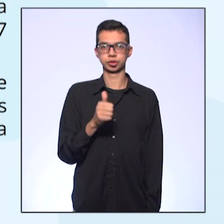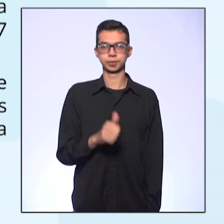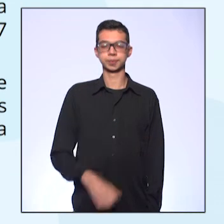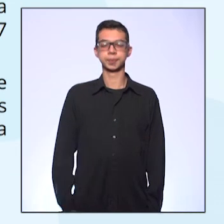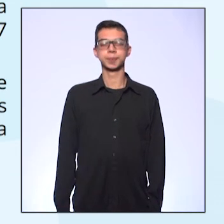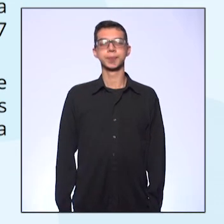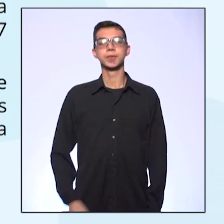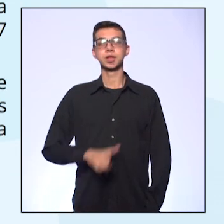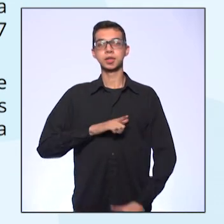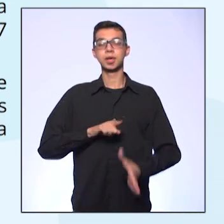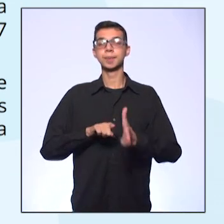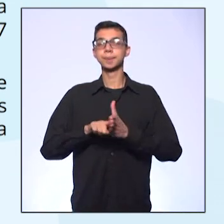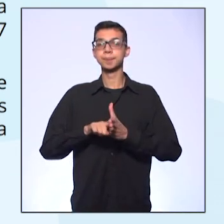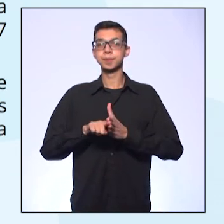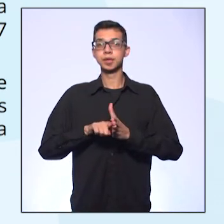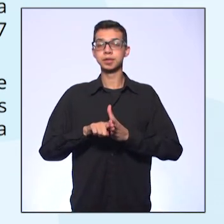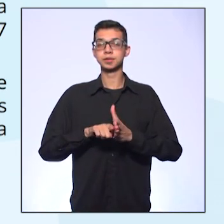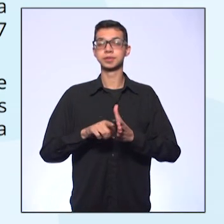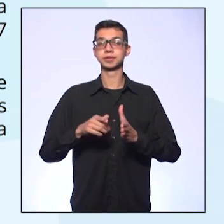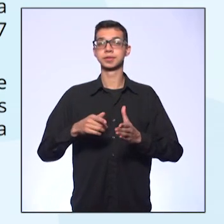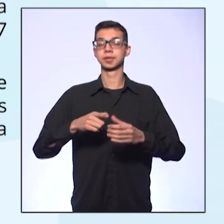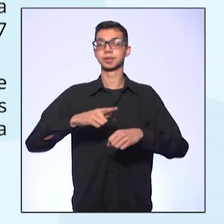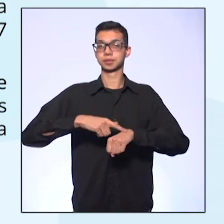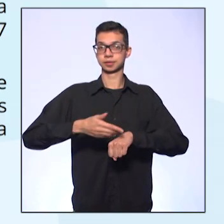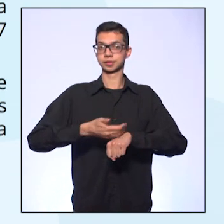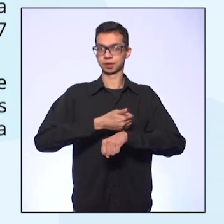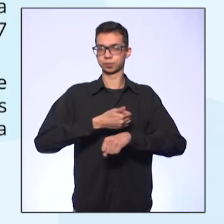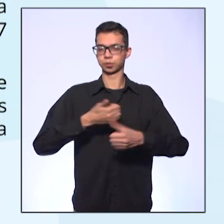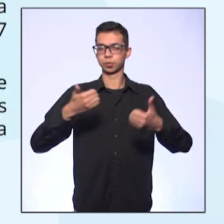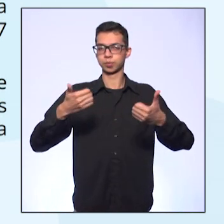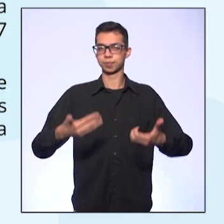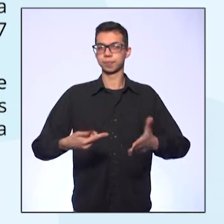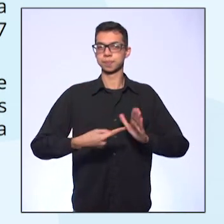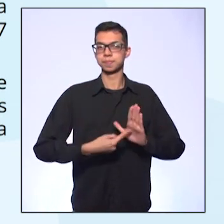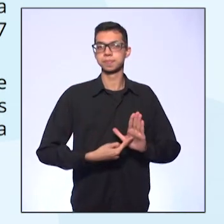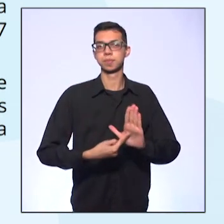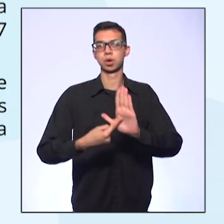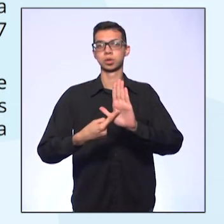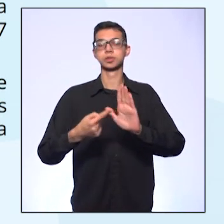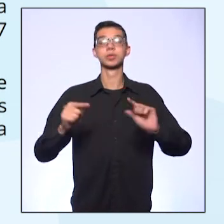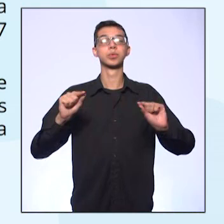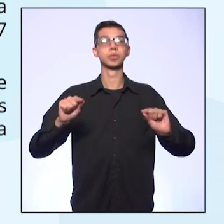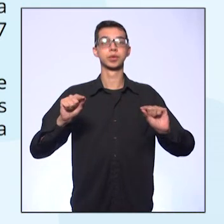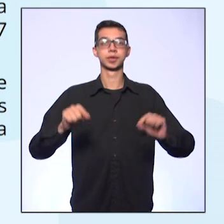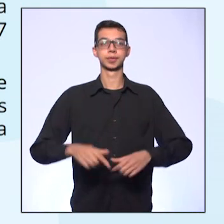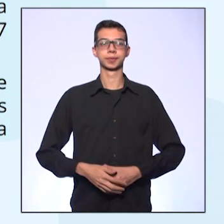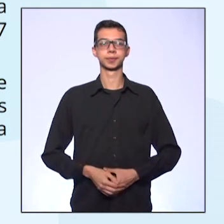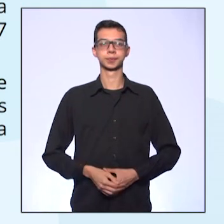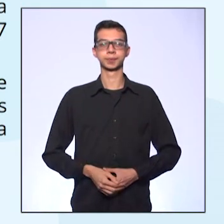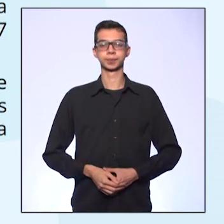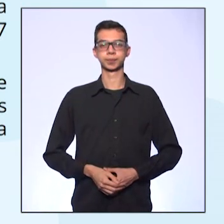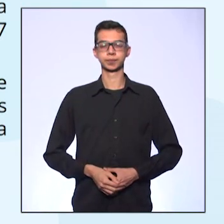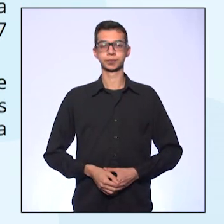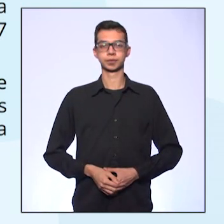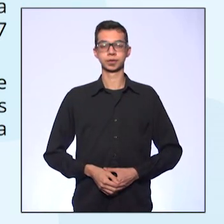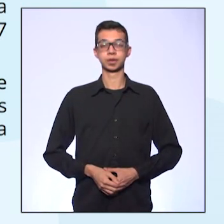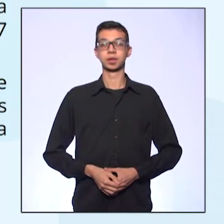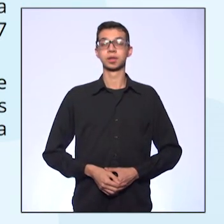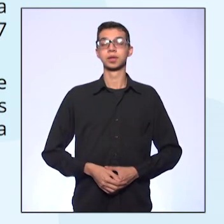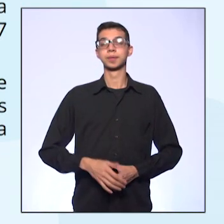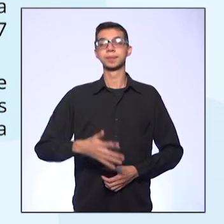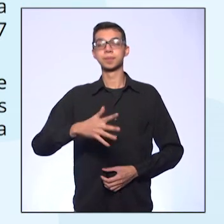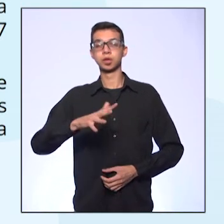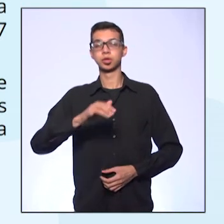UNFPA, se as medidas de isolamento social e interrupção de serviços relacionadas à pandemia durarem por 6